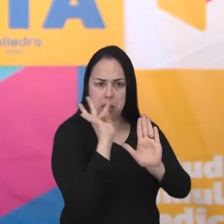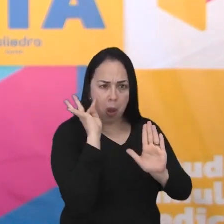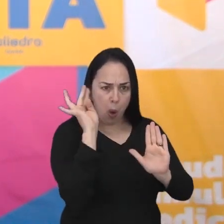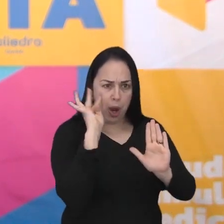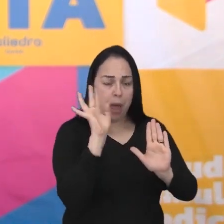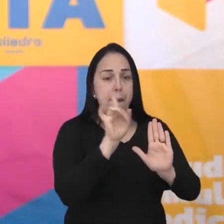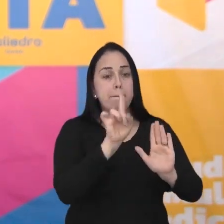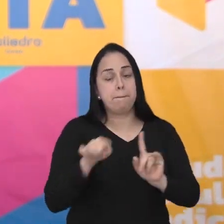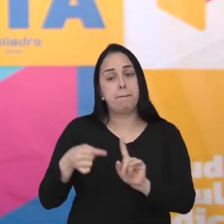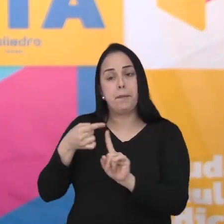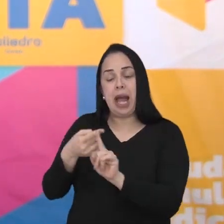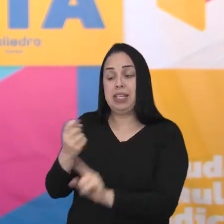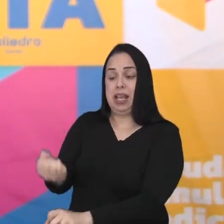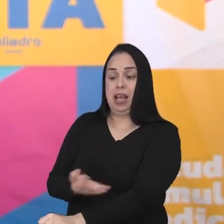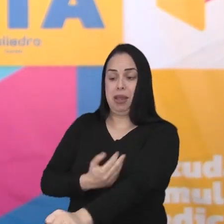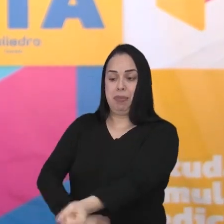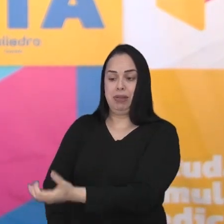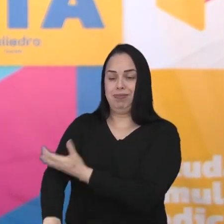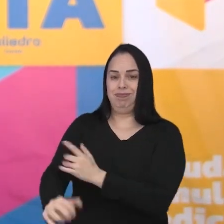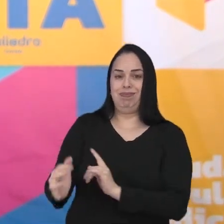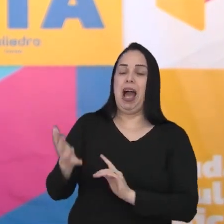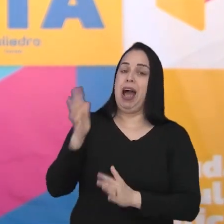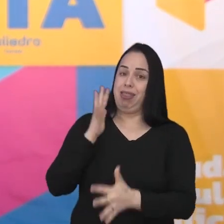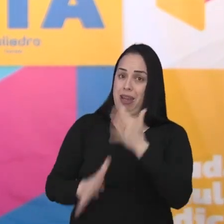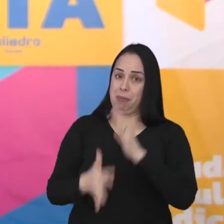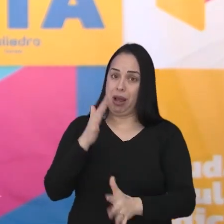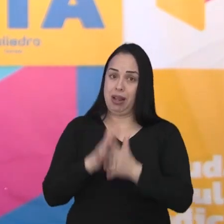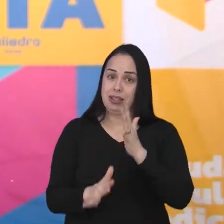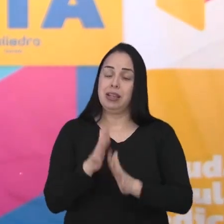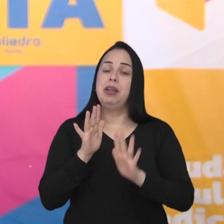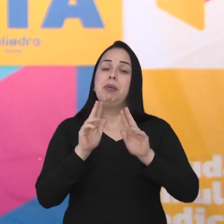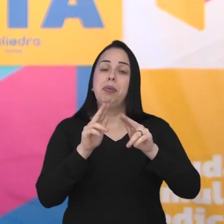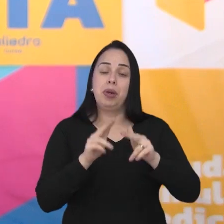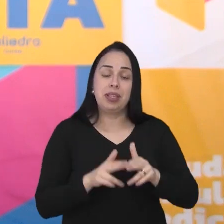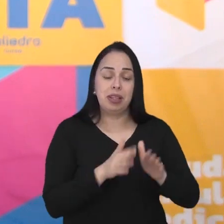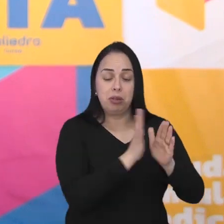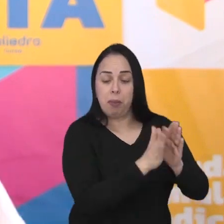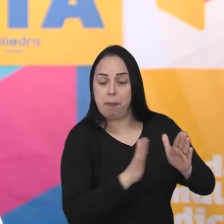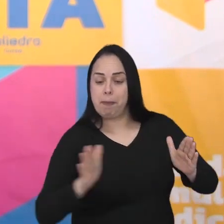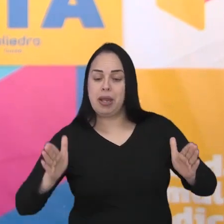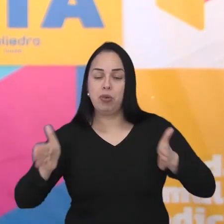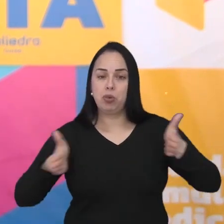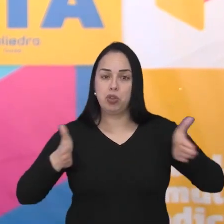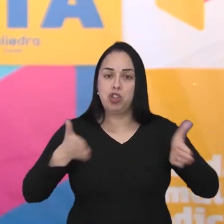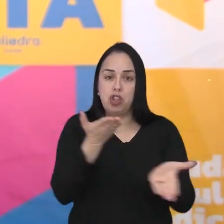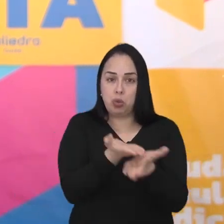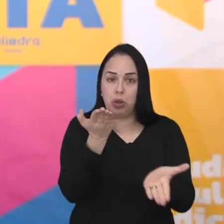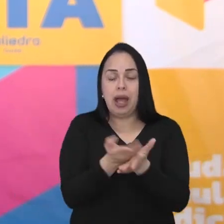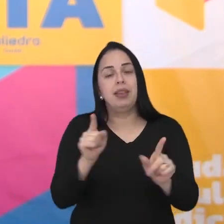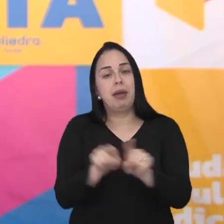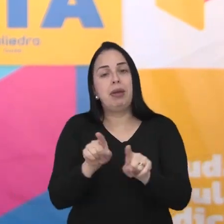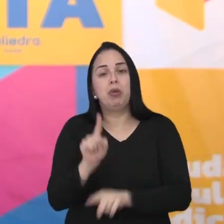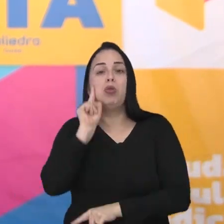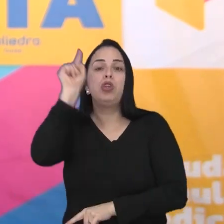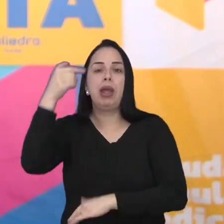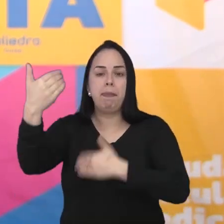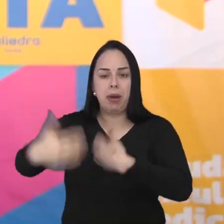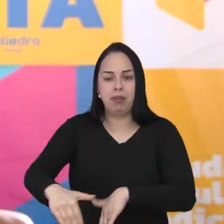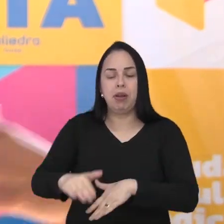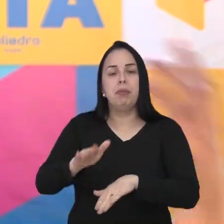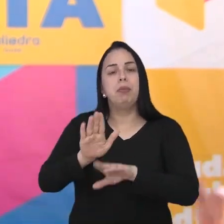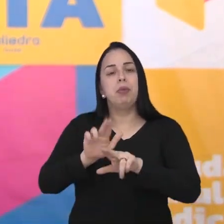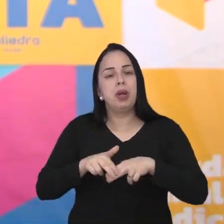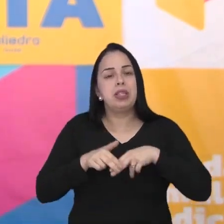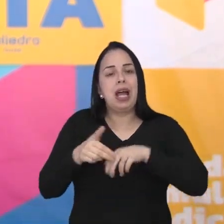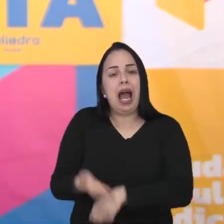conteúdo teórico mesmo, mas o aspecto emocional vai interferir, tanto durante a preparação quanto no próprio dia da prova. Então quando a gente vai cuidando